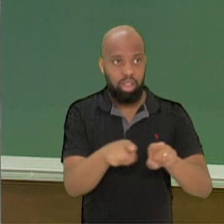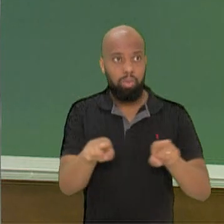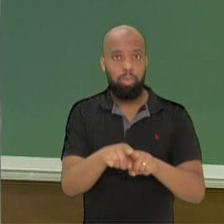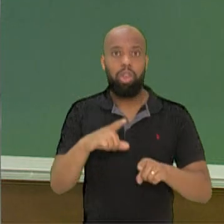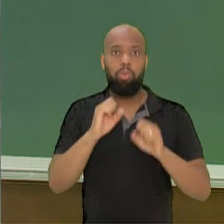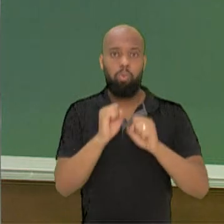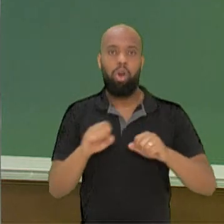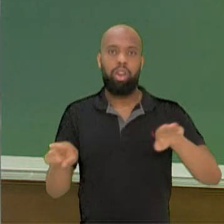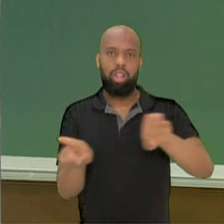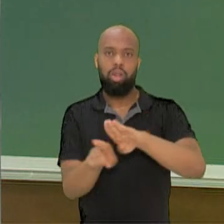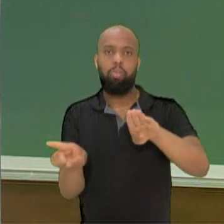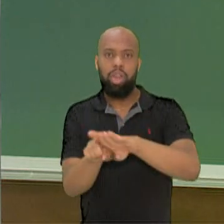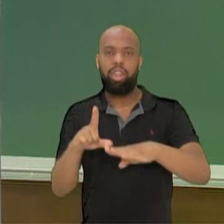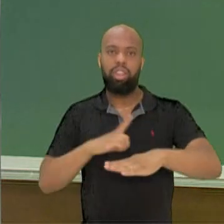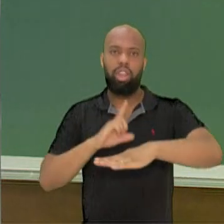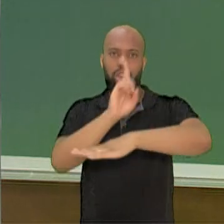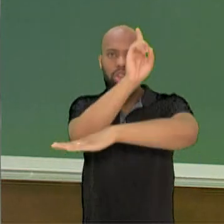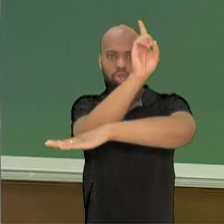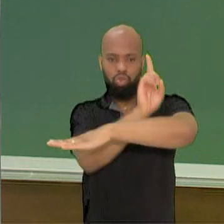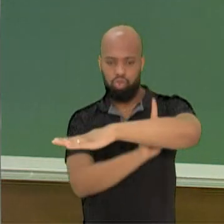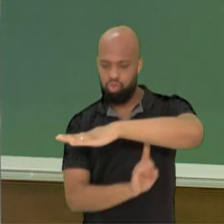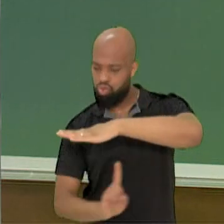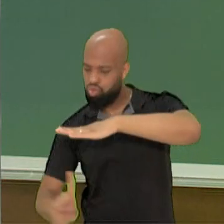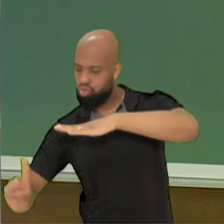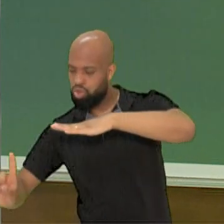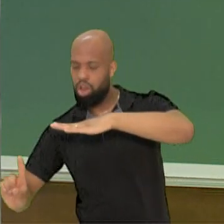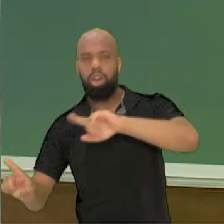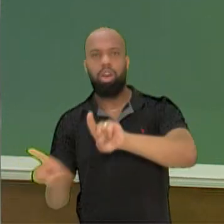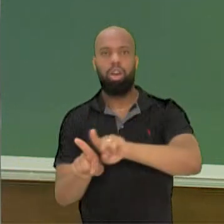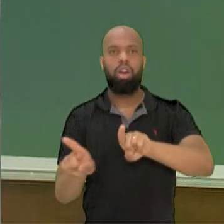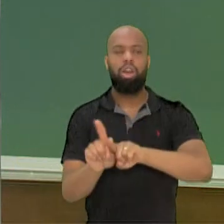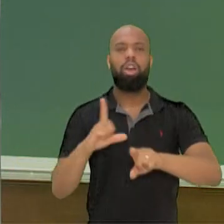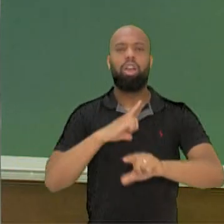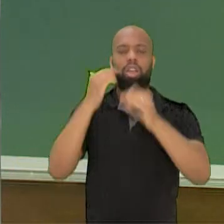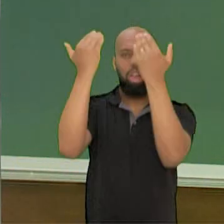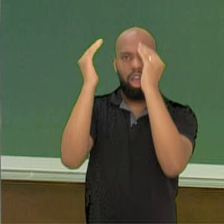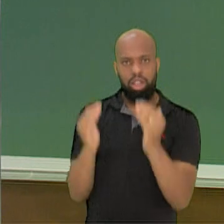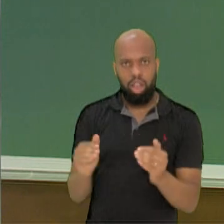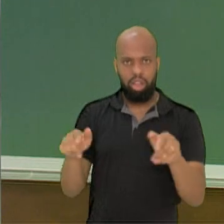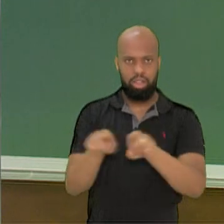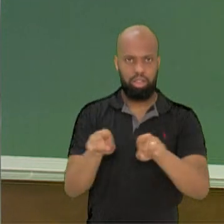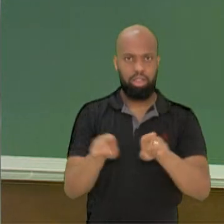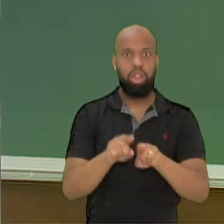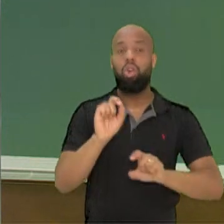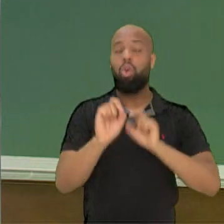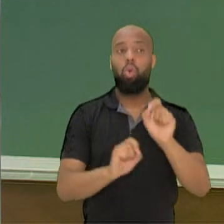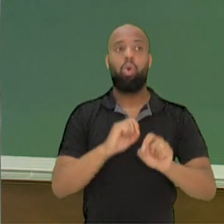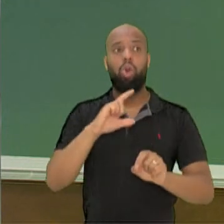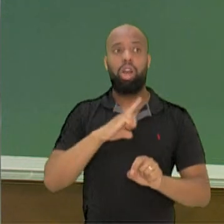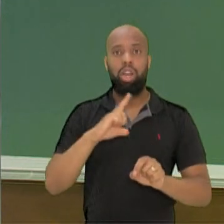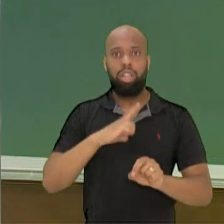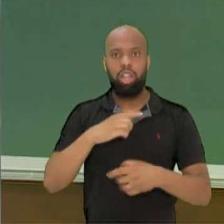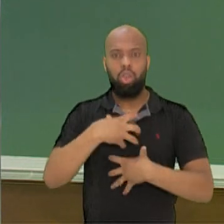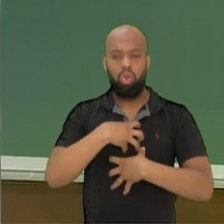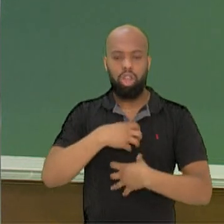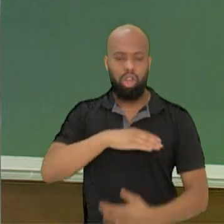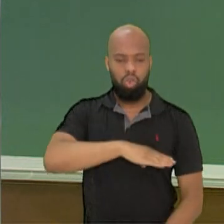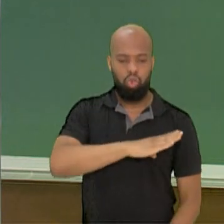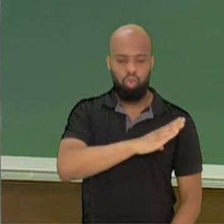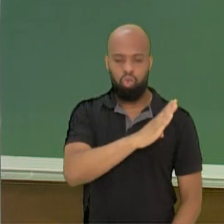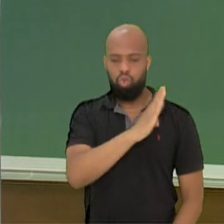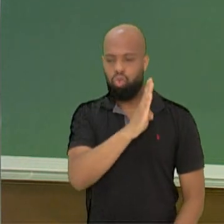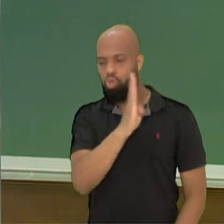uma outra embarcação, então depende do que você vai estar fazendo a análise e para o que está calibrado esse instrumento,